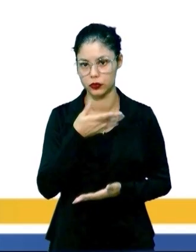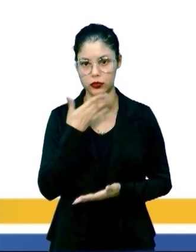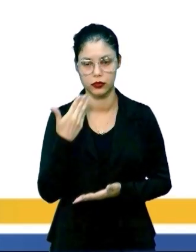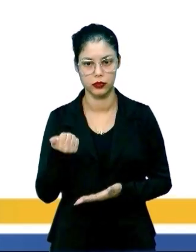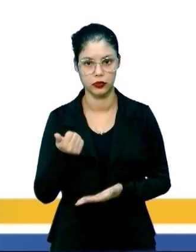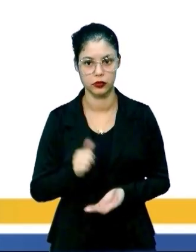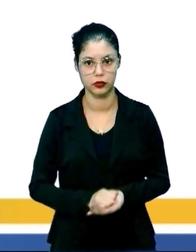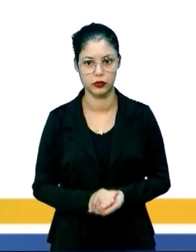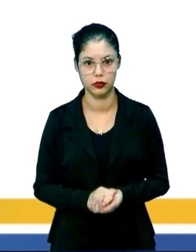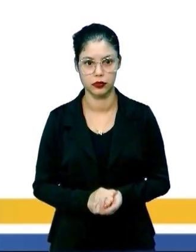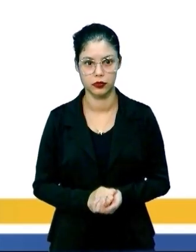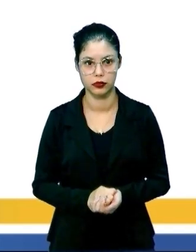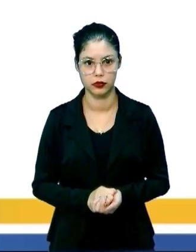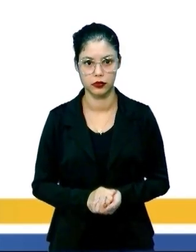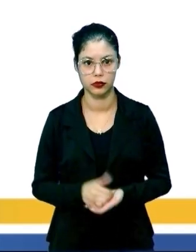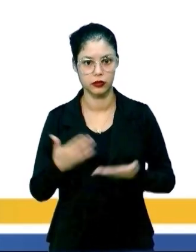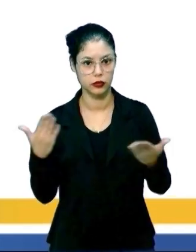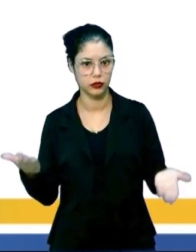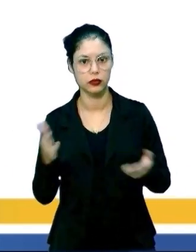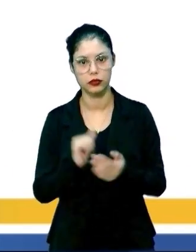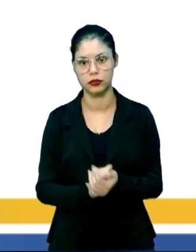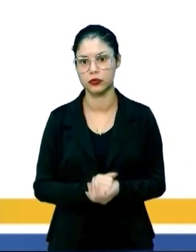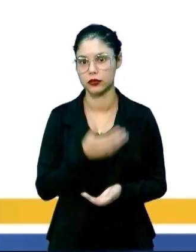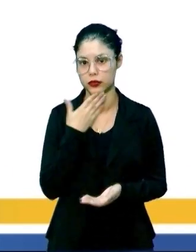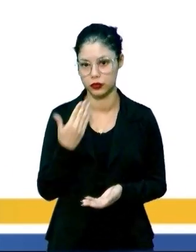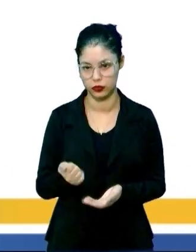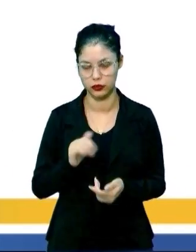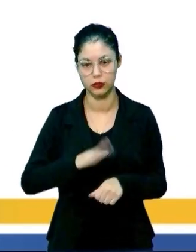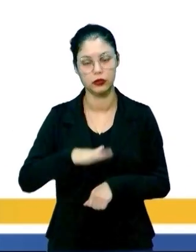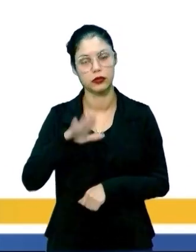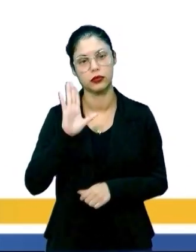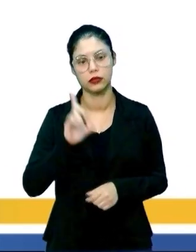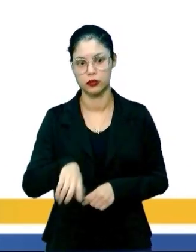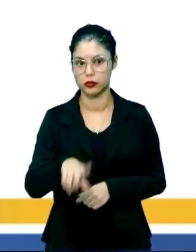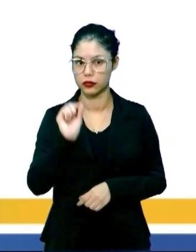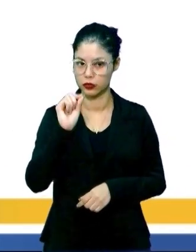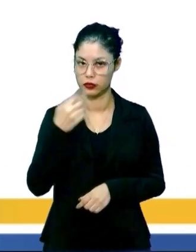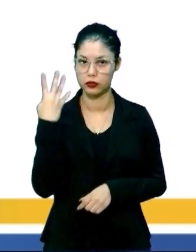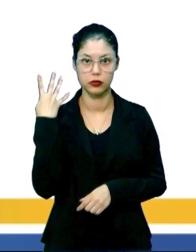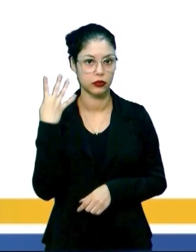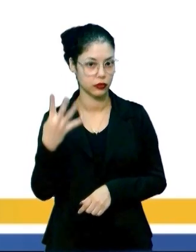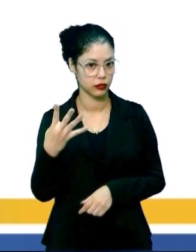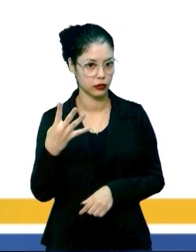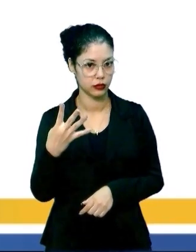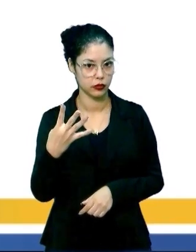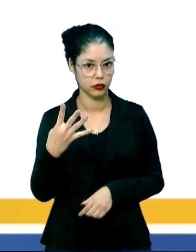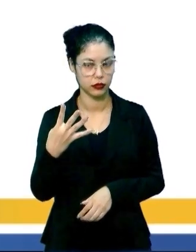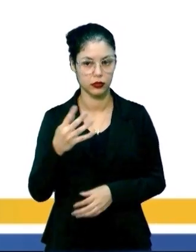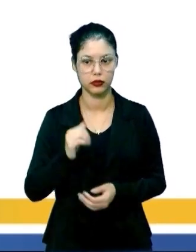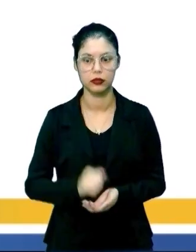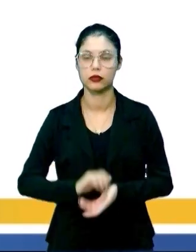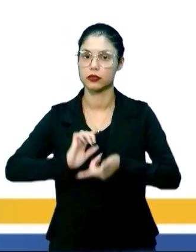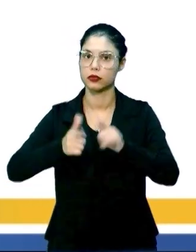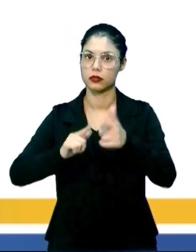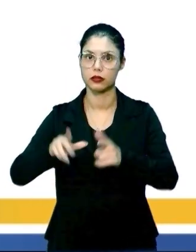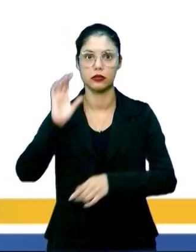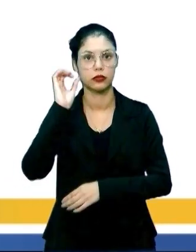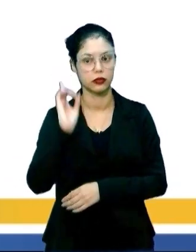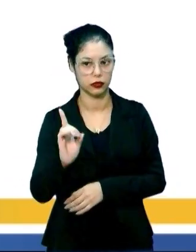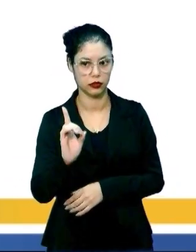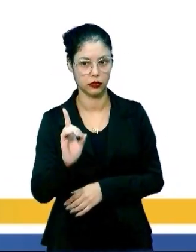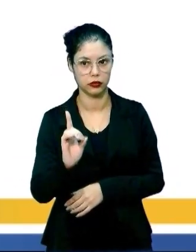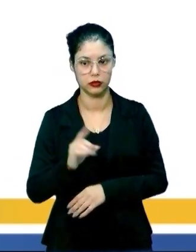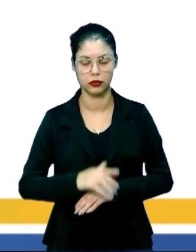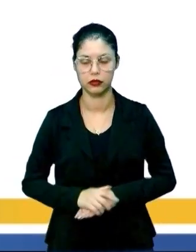para se aplicar. Portanto, é mais vantajoso financeiramente que Arthur escolha a opção 4.